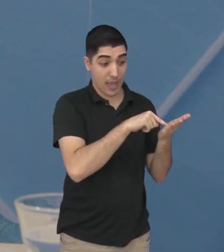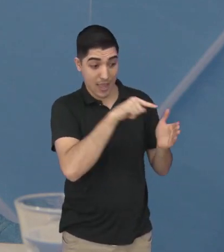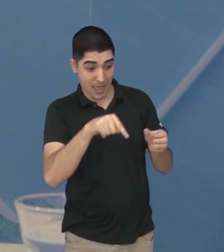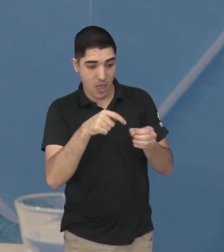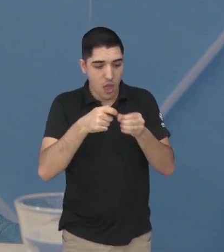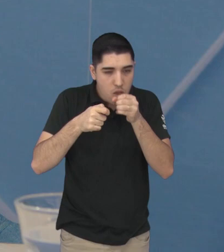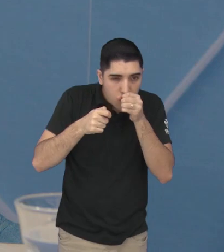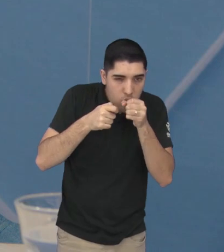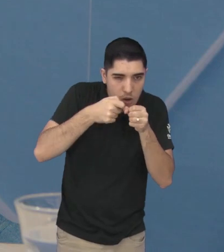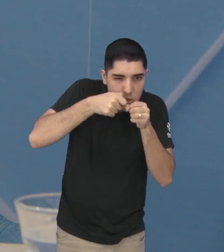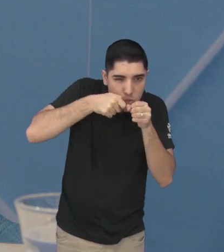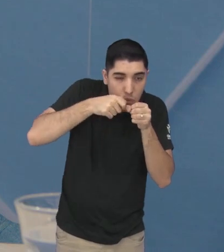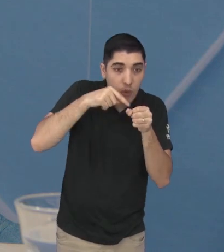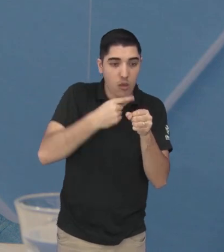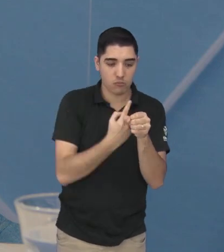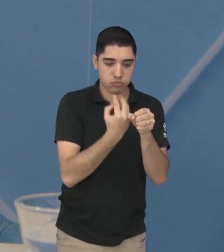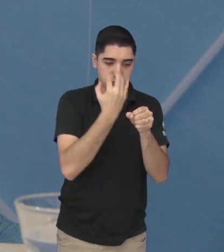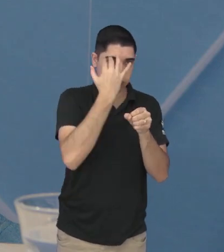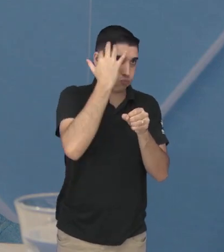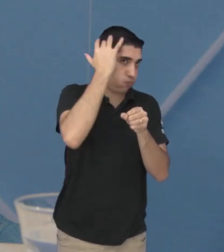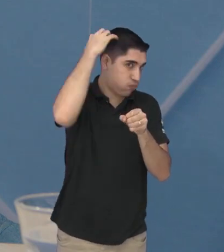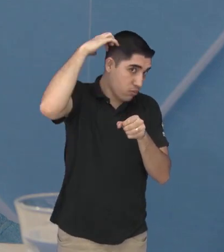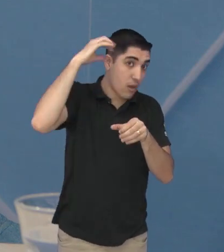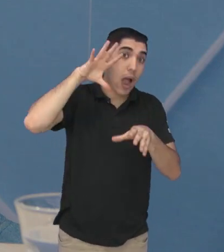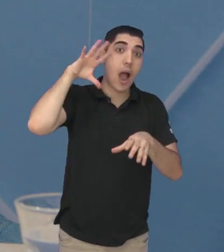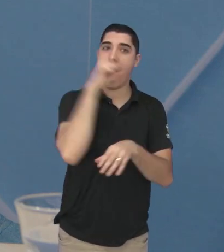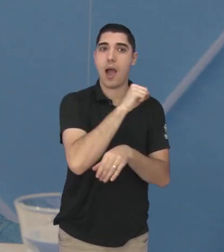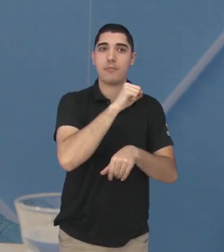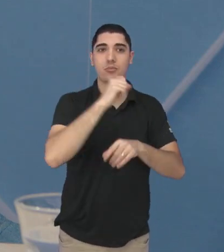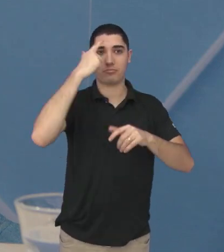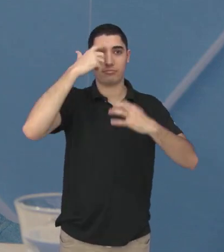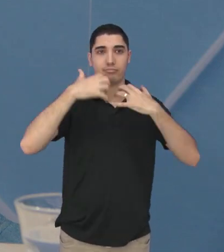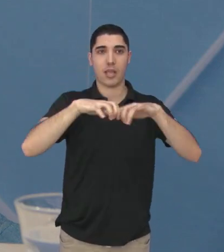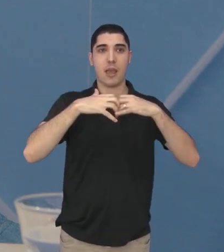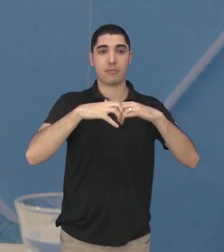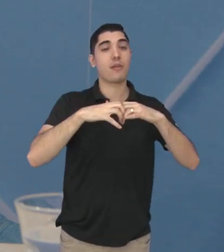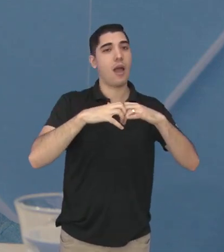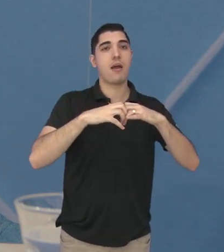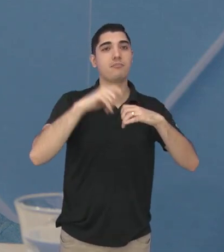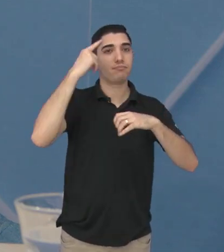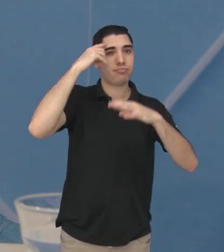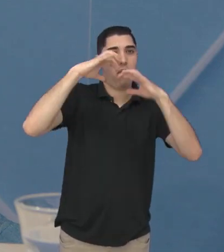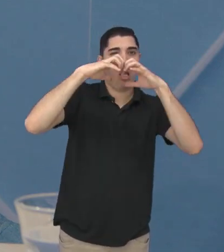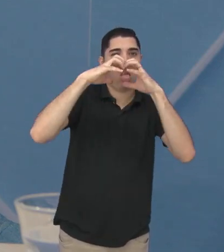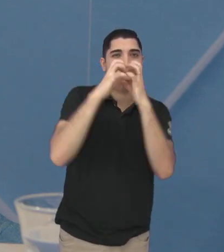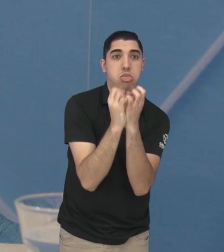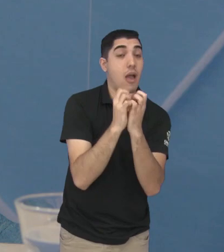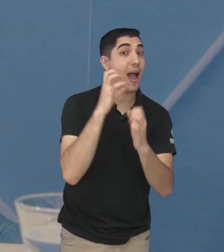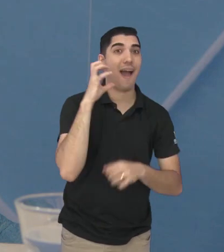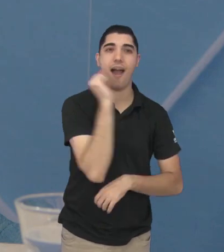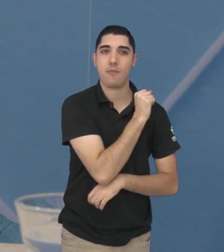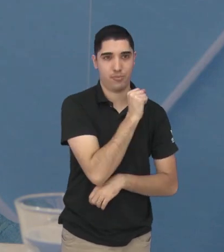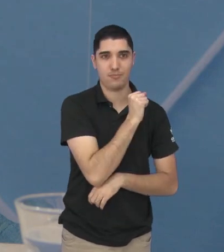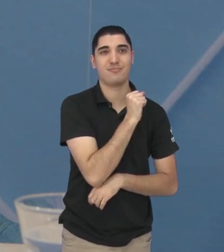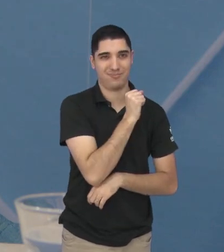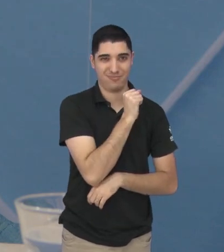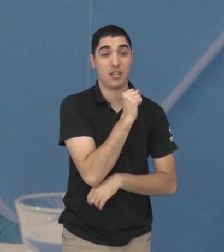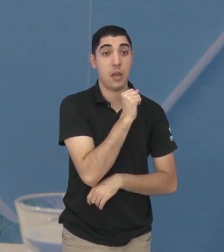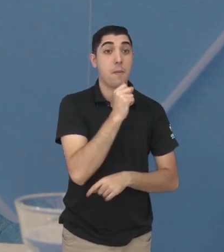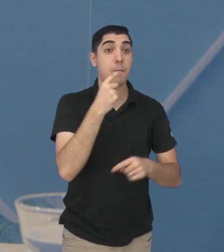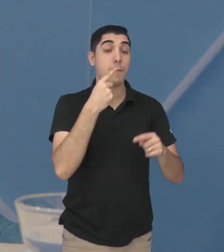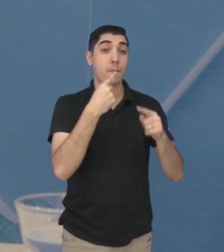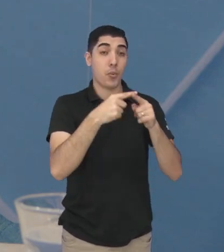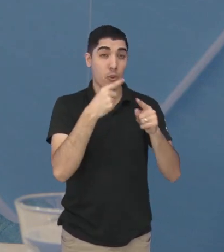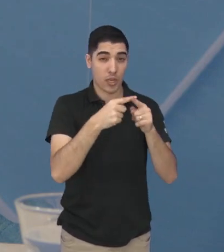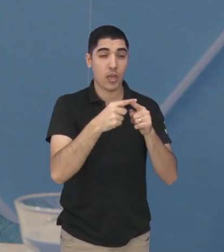cérebro com muita rapidez e com um impacto muito grande. Então, eu quero com muita rapidez também. Porque como ele age no